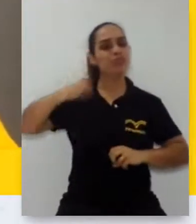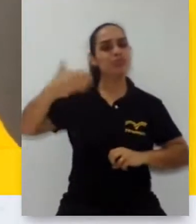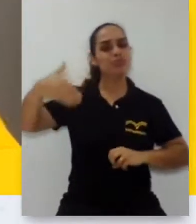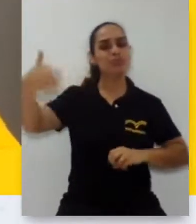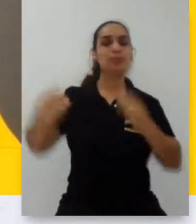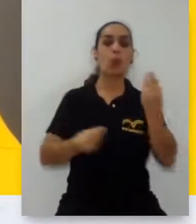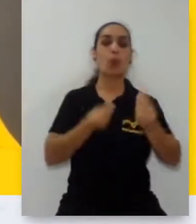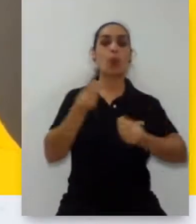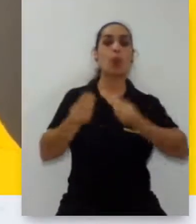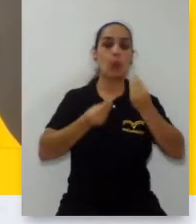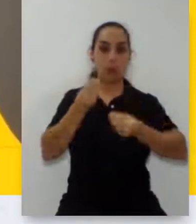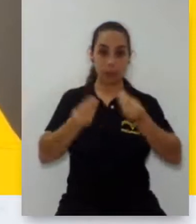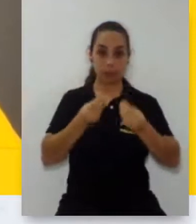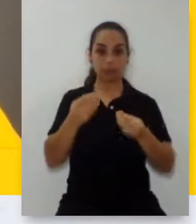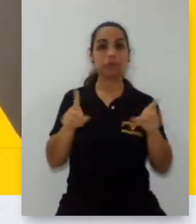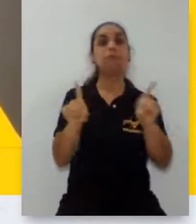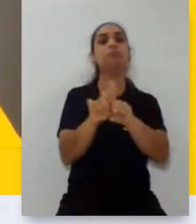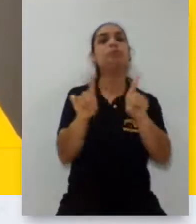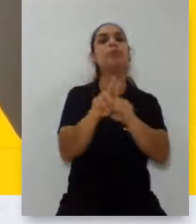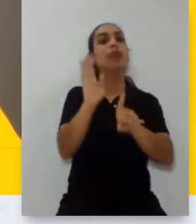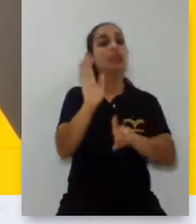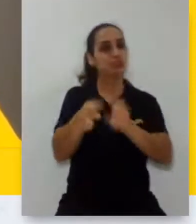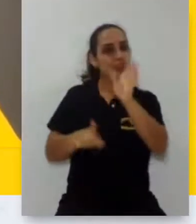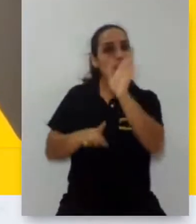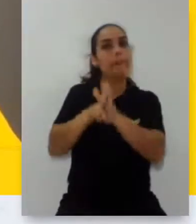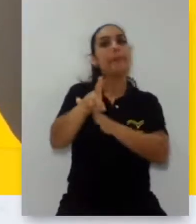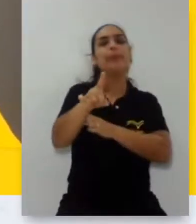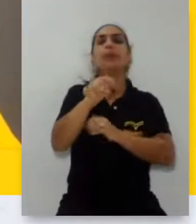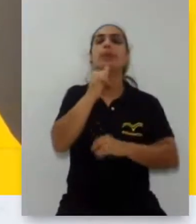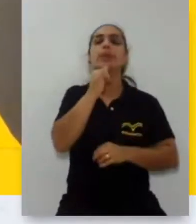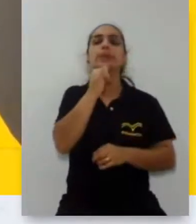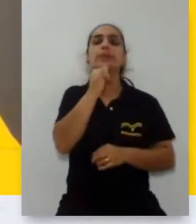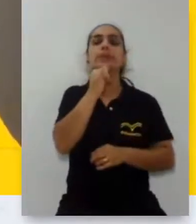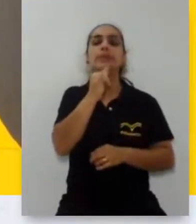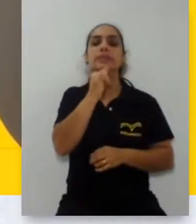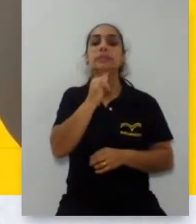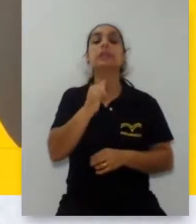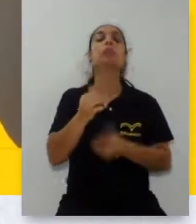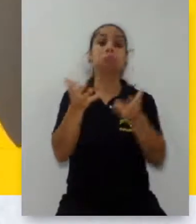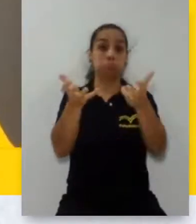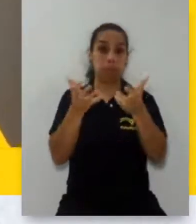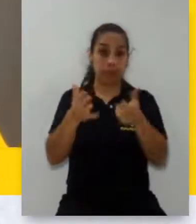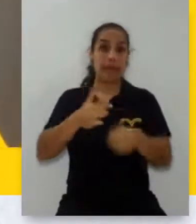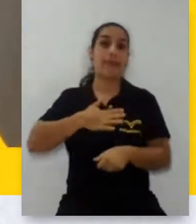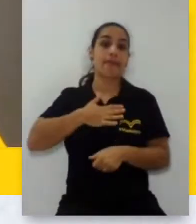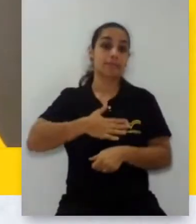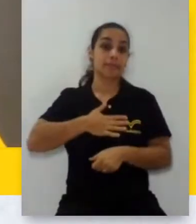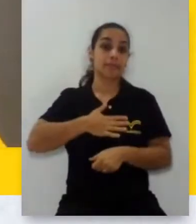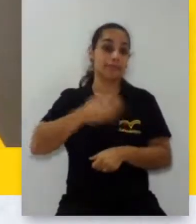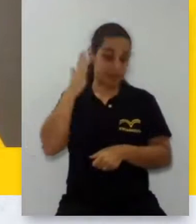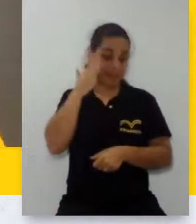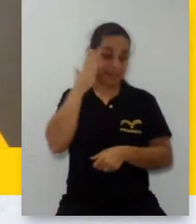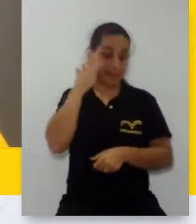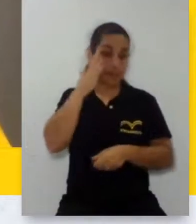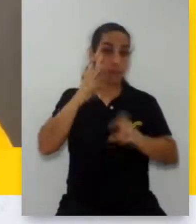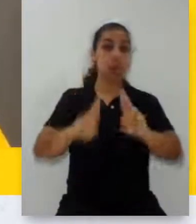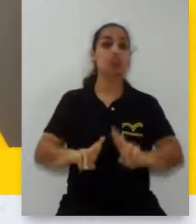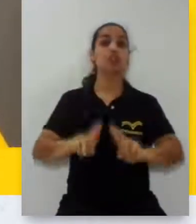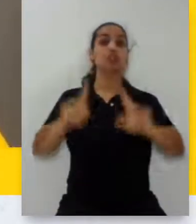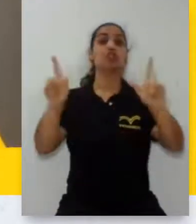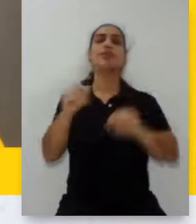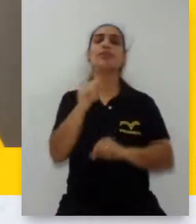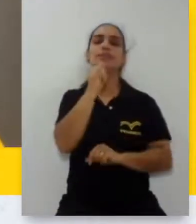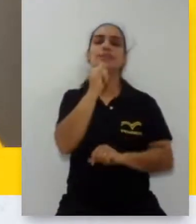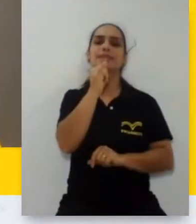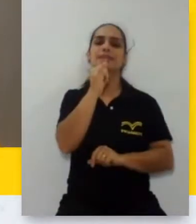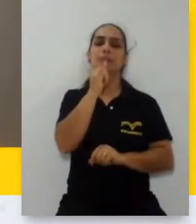uma pergunta aqui no início, onde eles gostariam de saber a diferença entre o exercício físico e a atividade